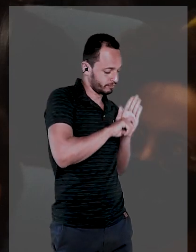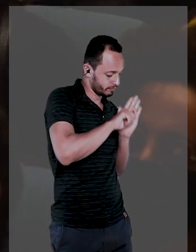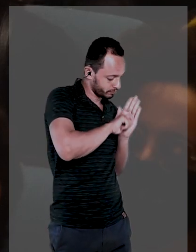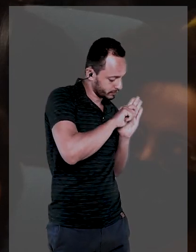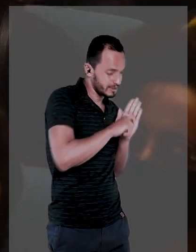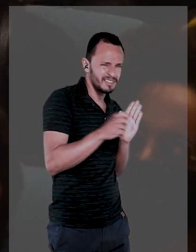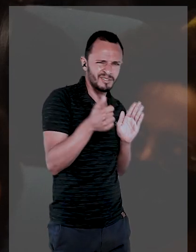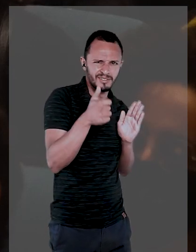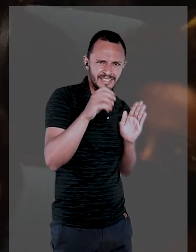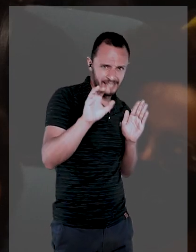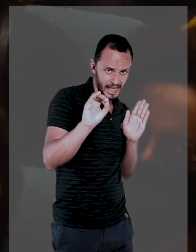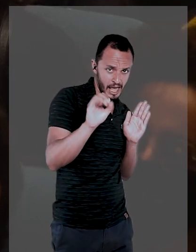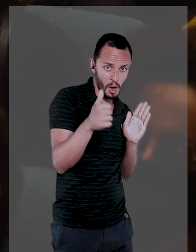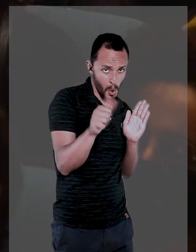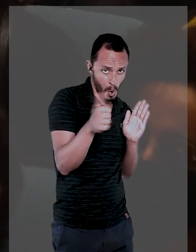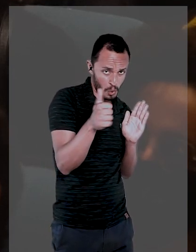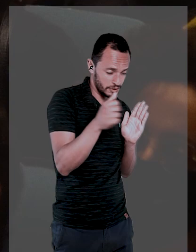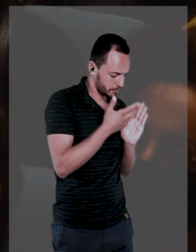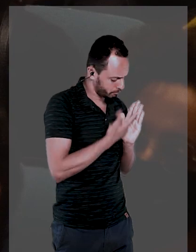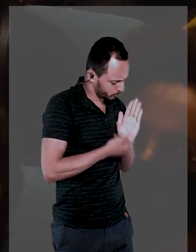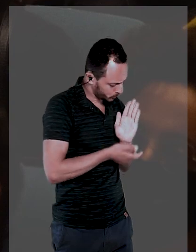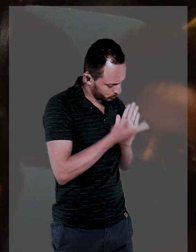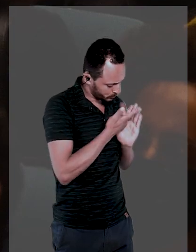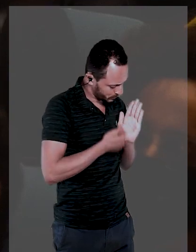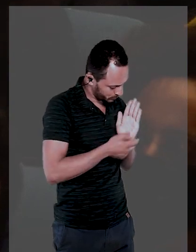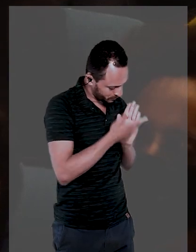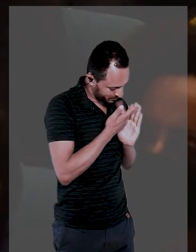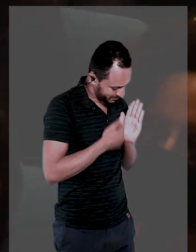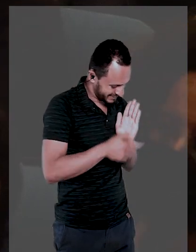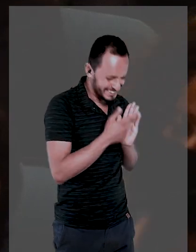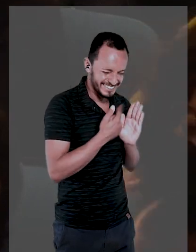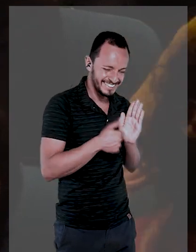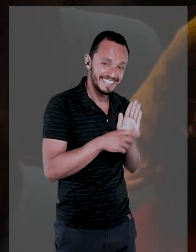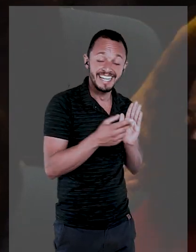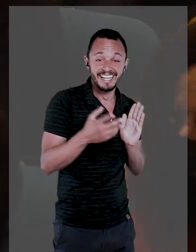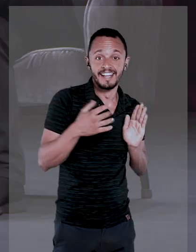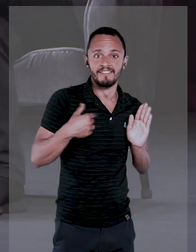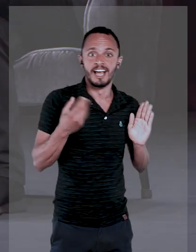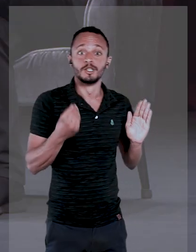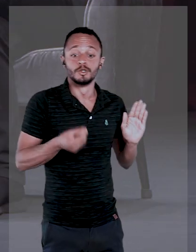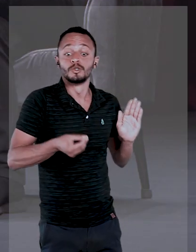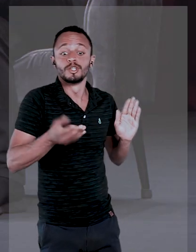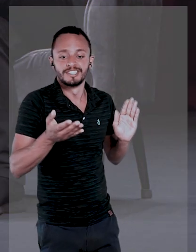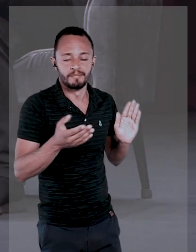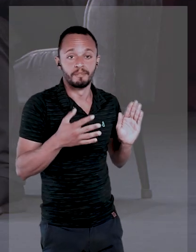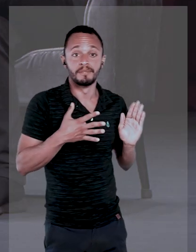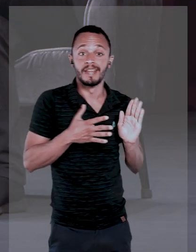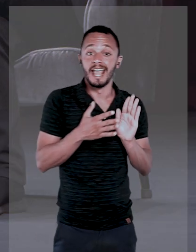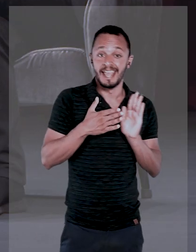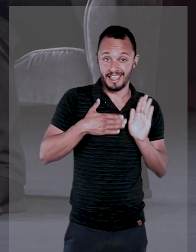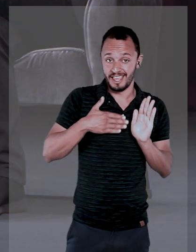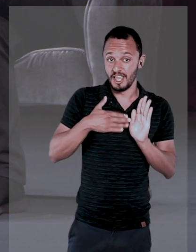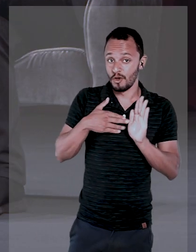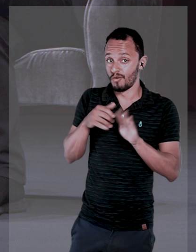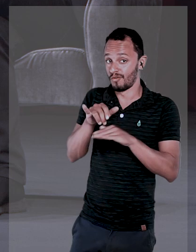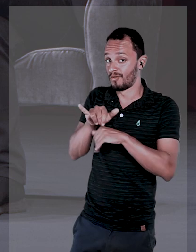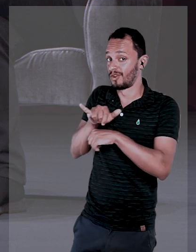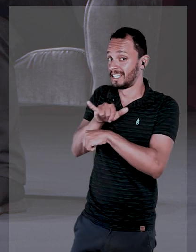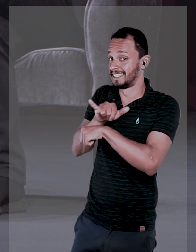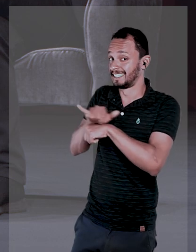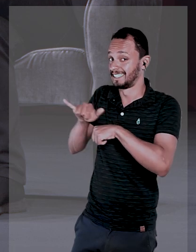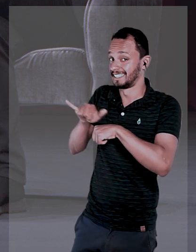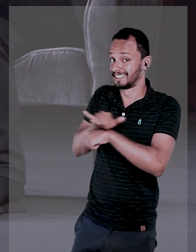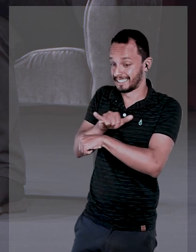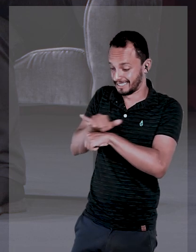fazer alguns, eu acho que fiz pelo menos 10 ou 11. E então eu Ele iria... vai sortear aqui. Eu vou inventar